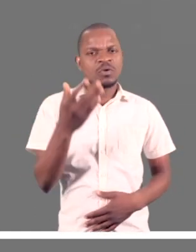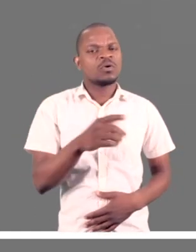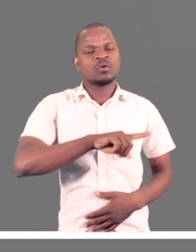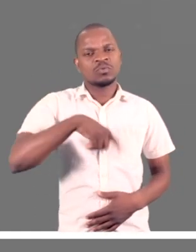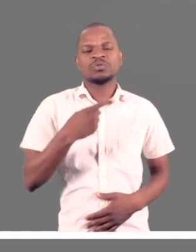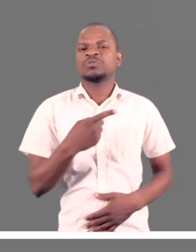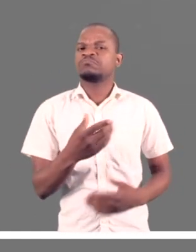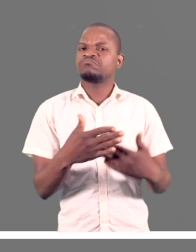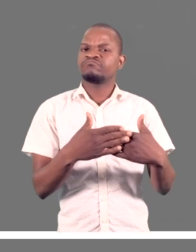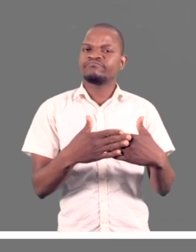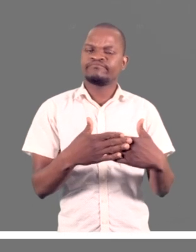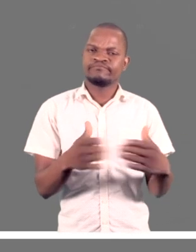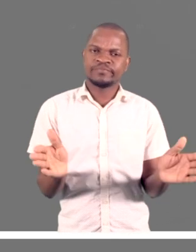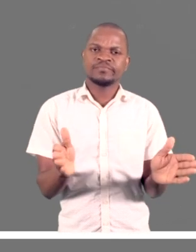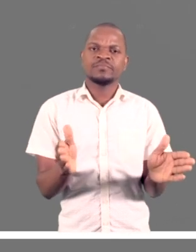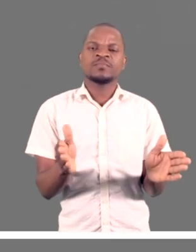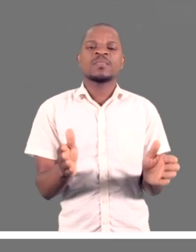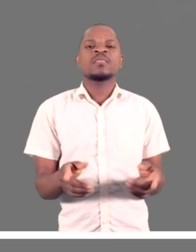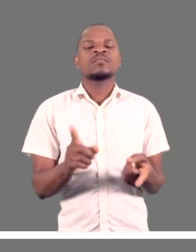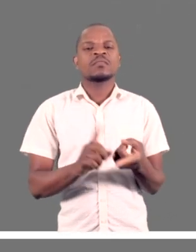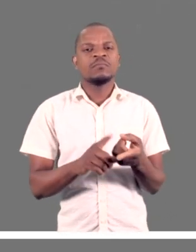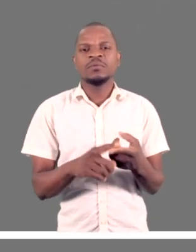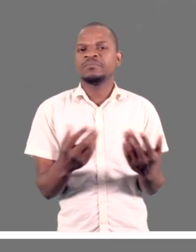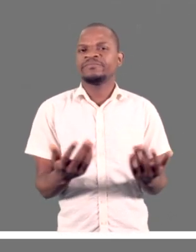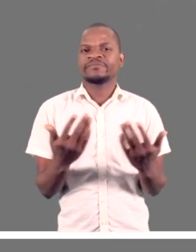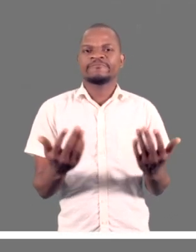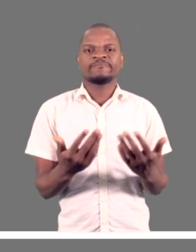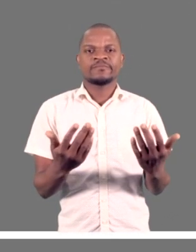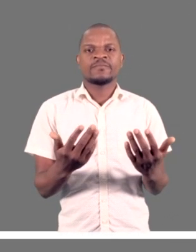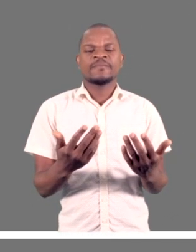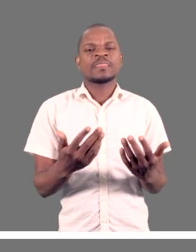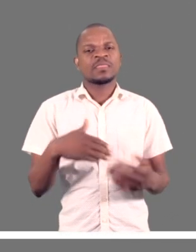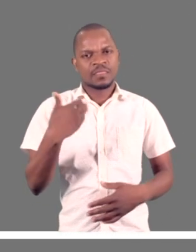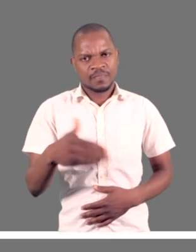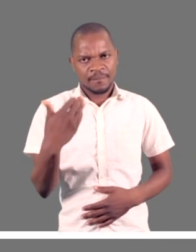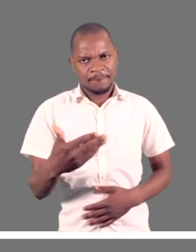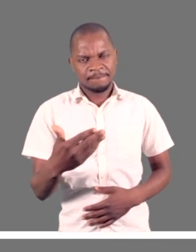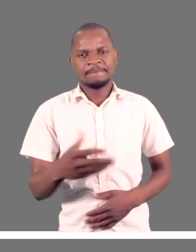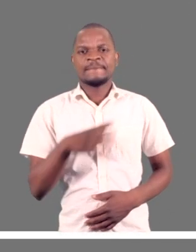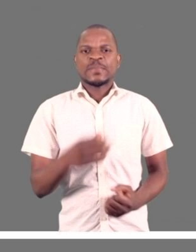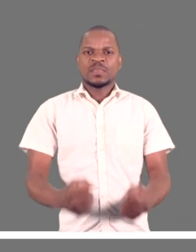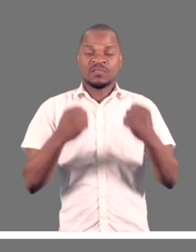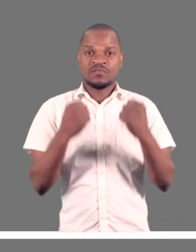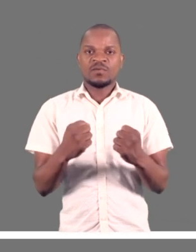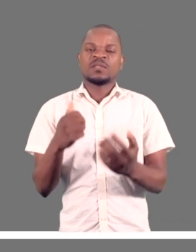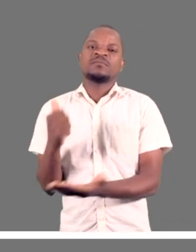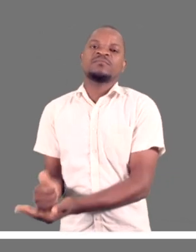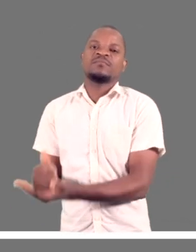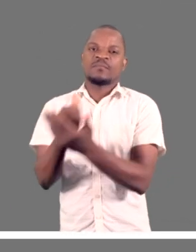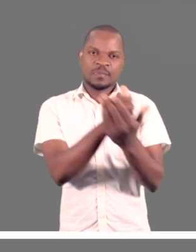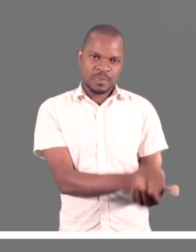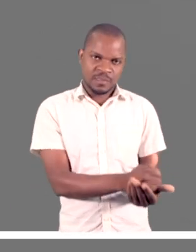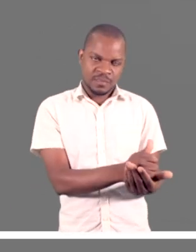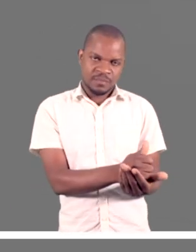aqui fazer estamos exatamente objetivos e com toda a energia